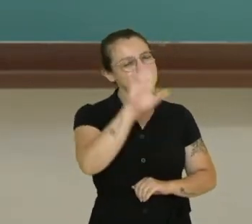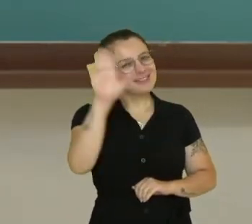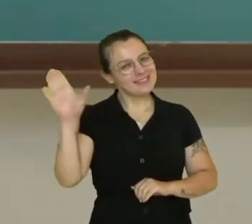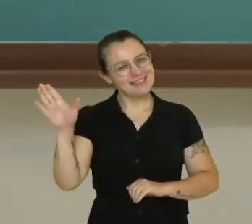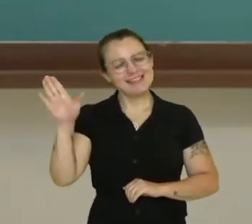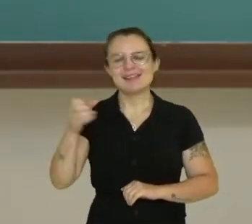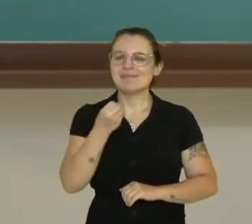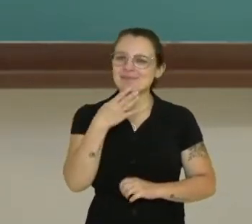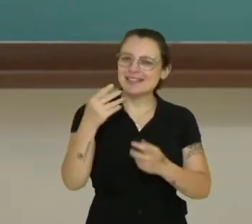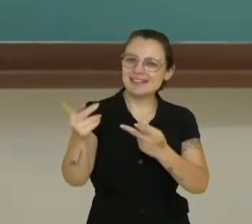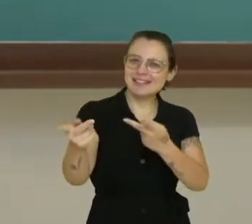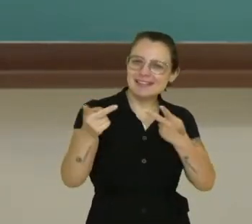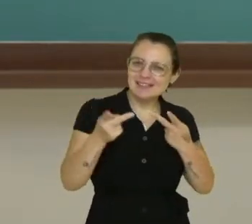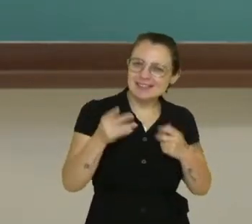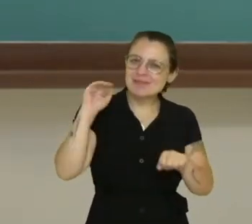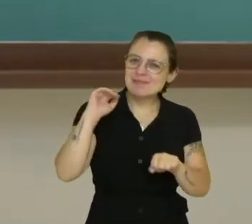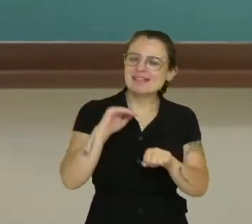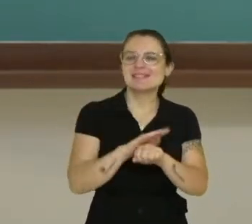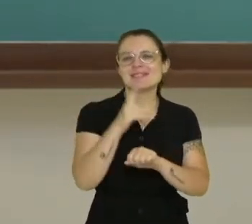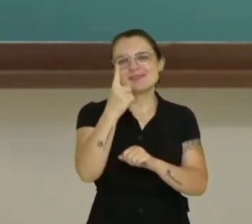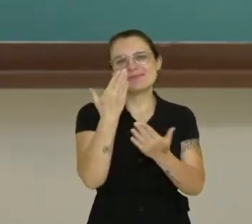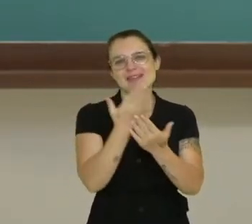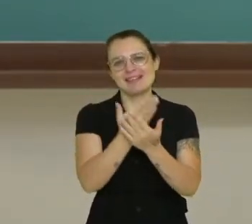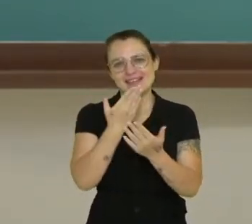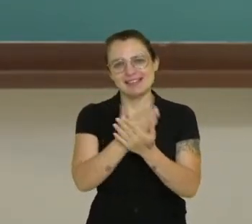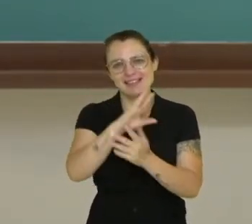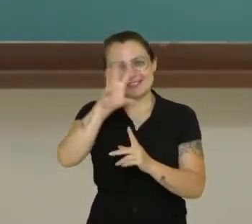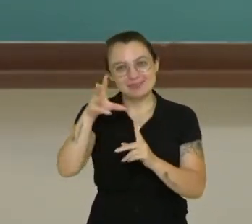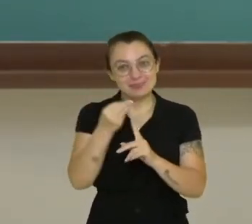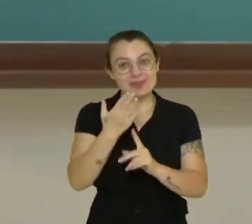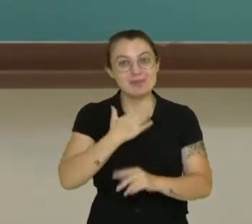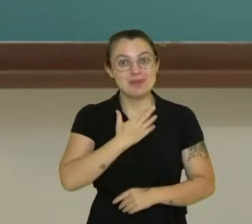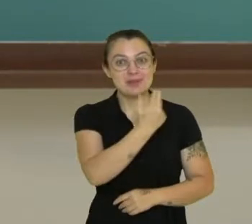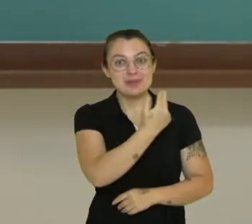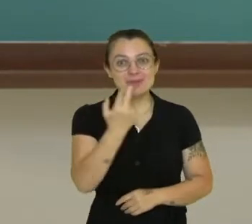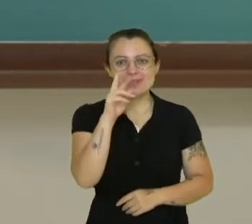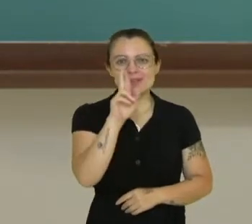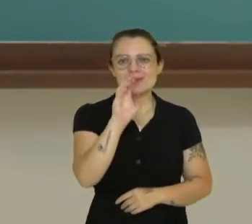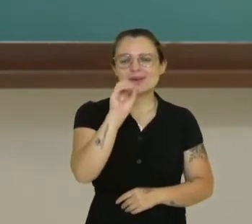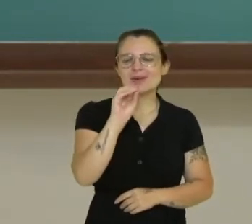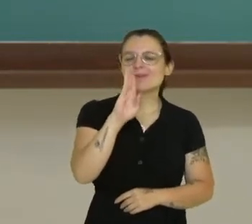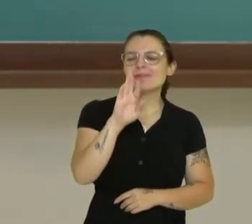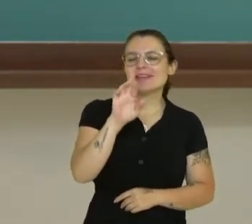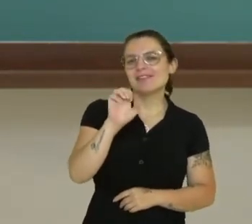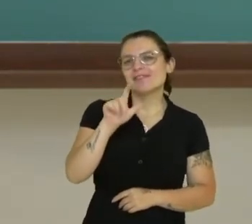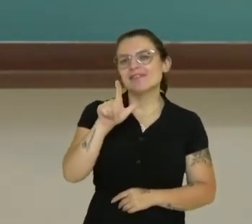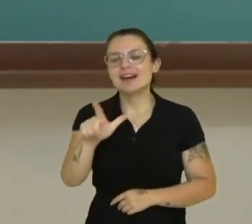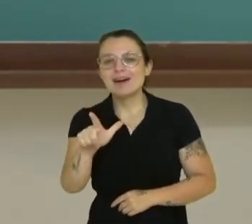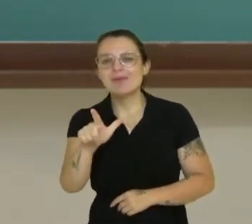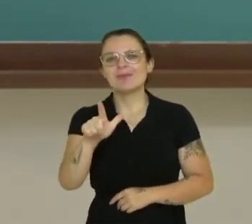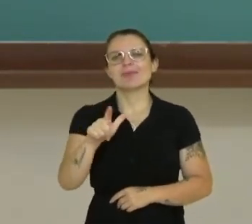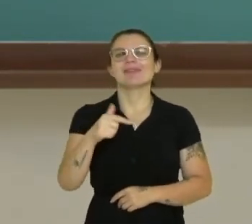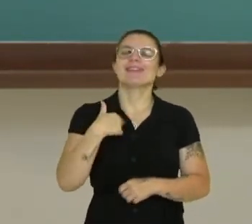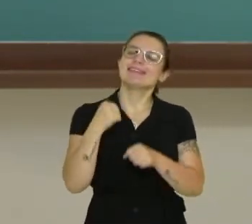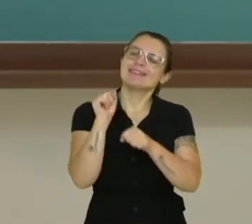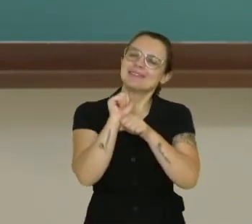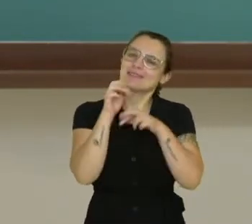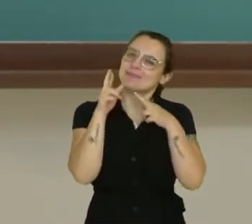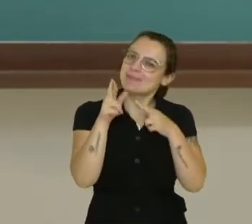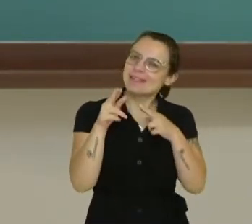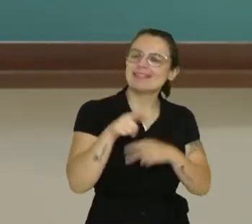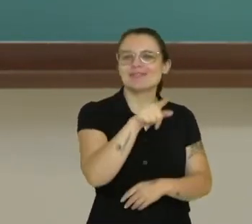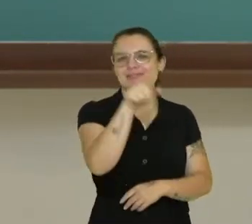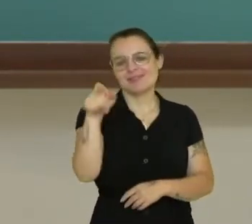Olá, sejam bem-vindos a mais uma aula de arte. Eu sou o professor Roberval Carvalho e eu estava aqui esperando